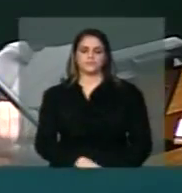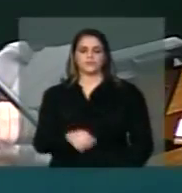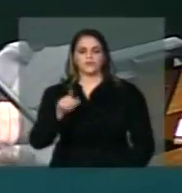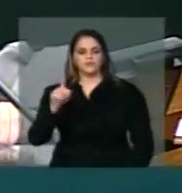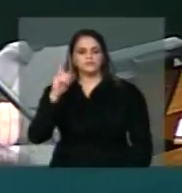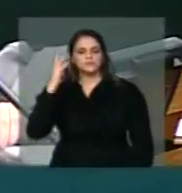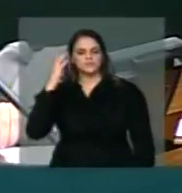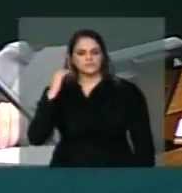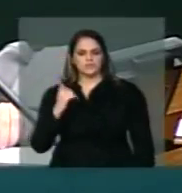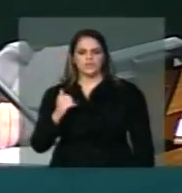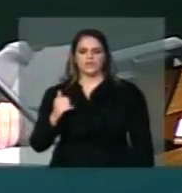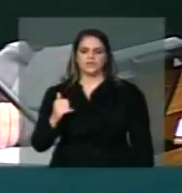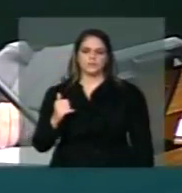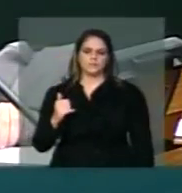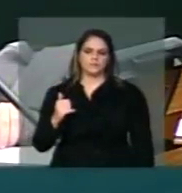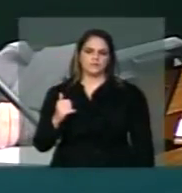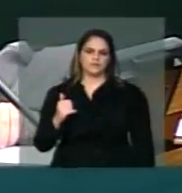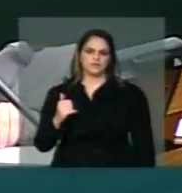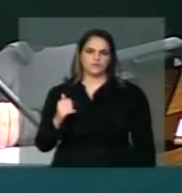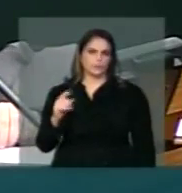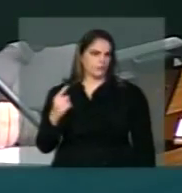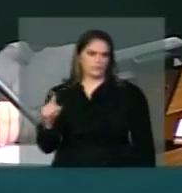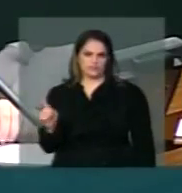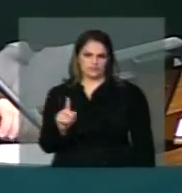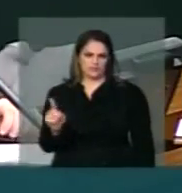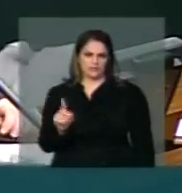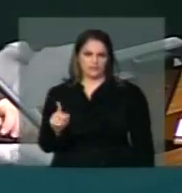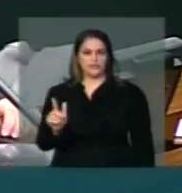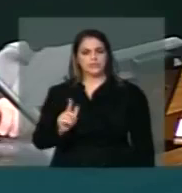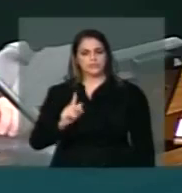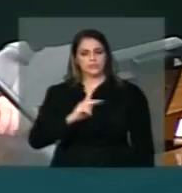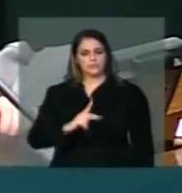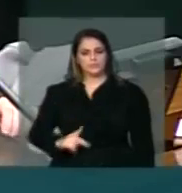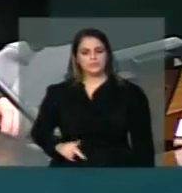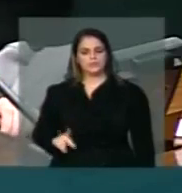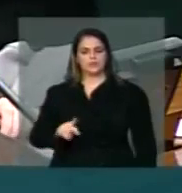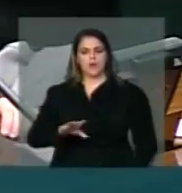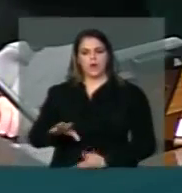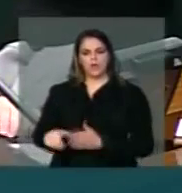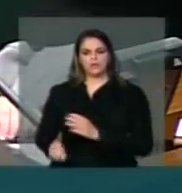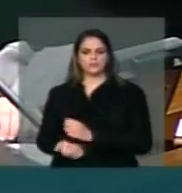descomunal esquema de corrupção sob o comando do presidente da Petrobras, Sérgio Gabrielli?